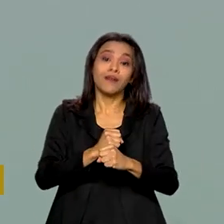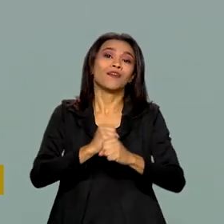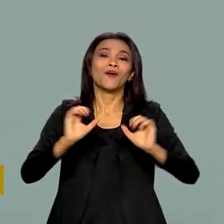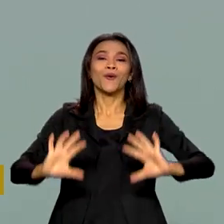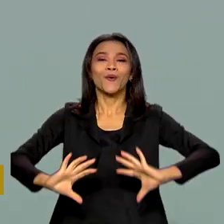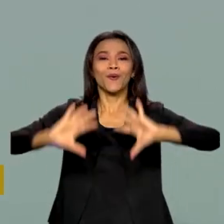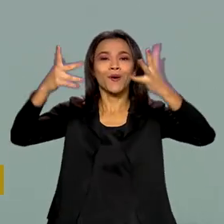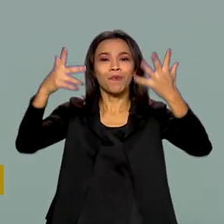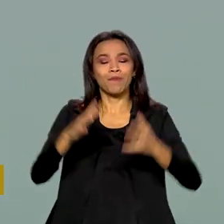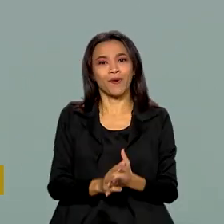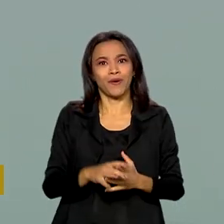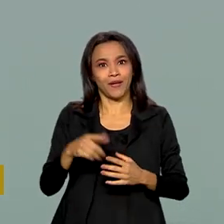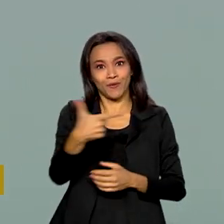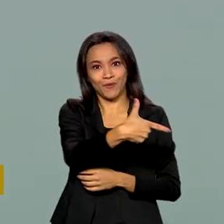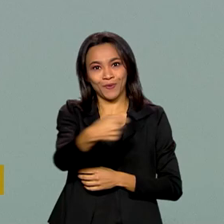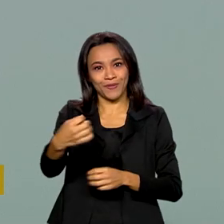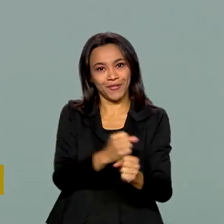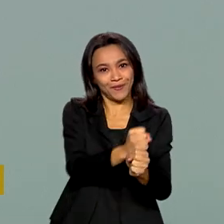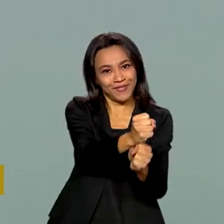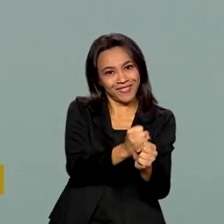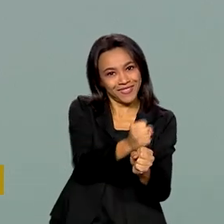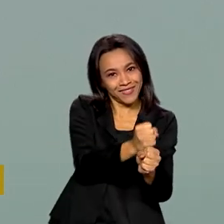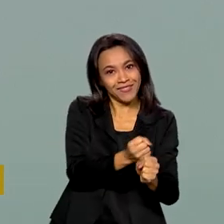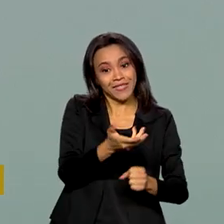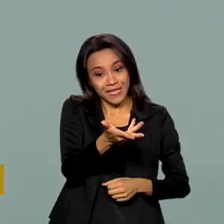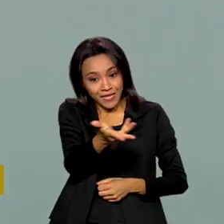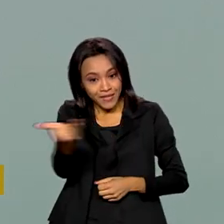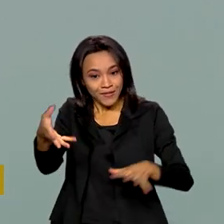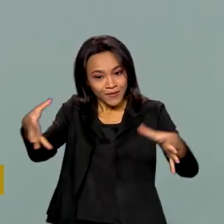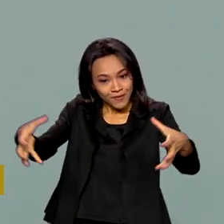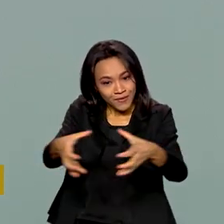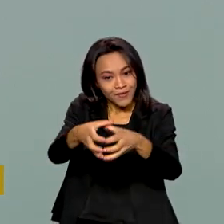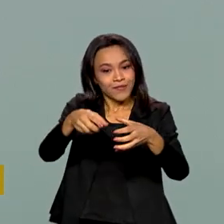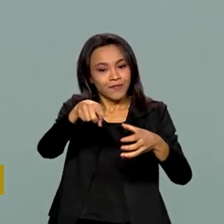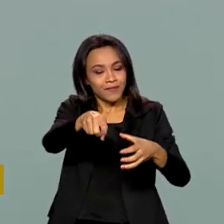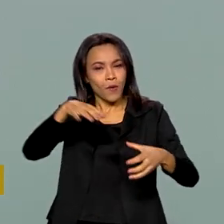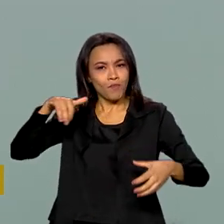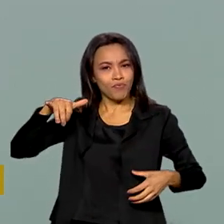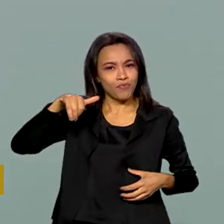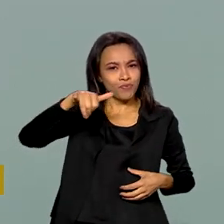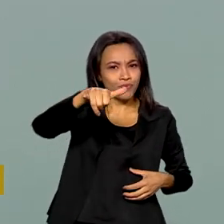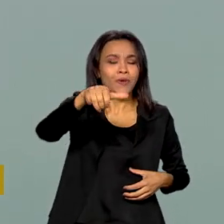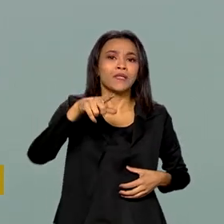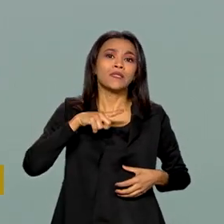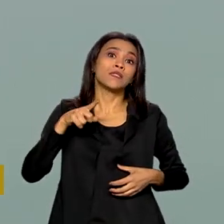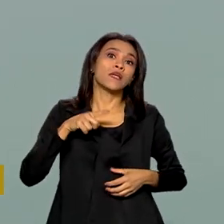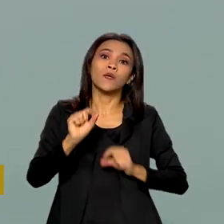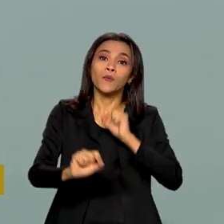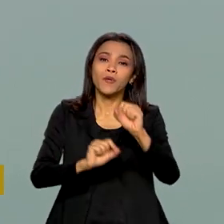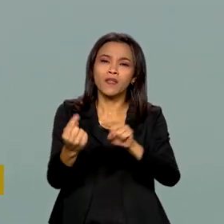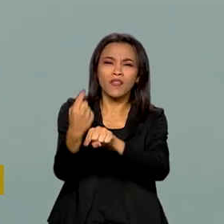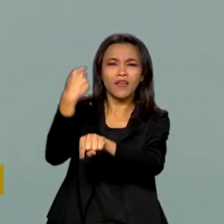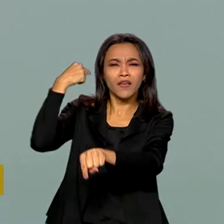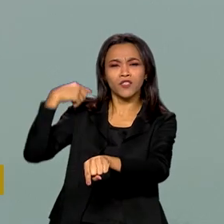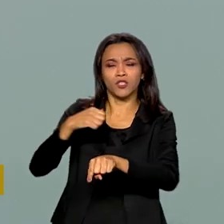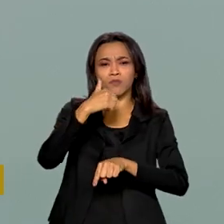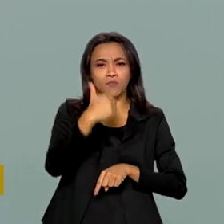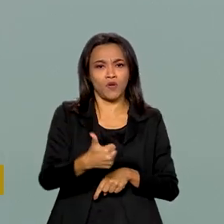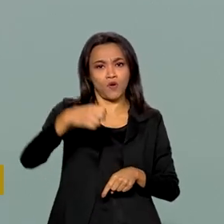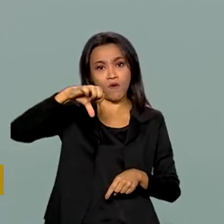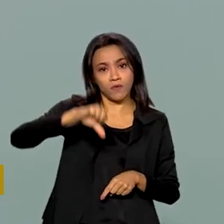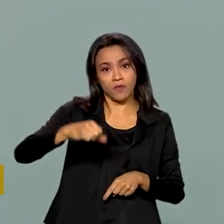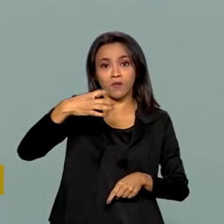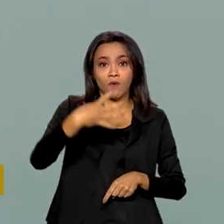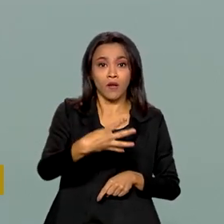da independência do Brasil e a Força tem contribuído para o seu processo de consolidação desde